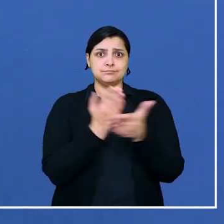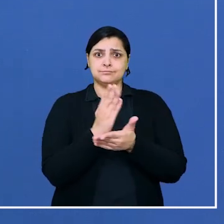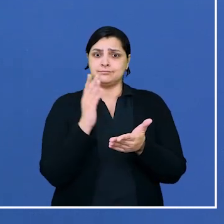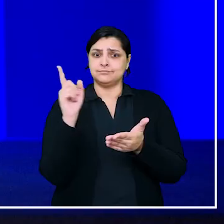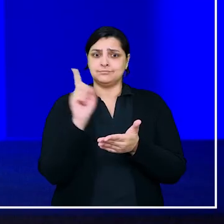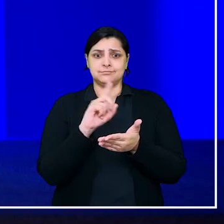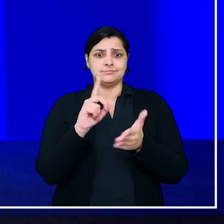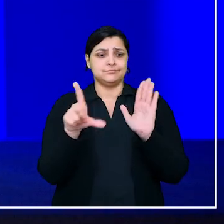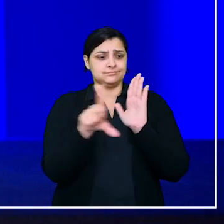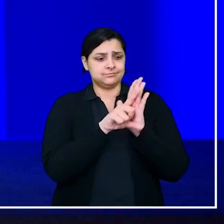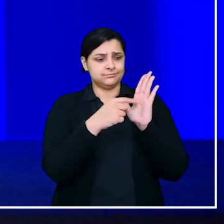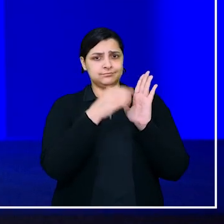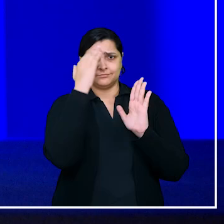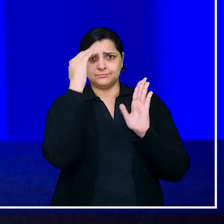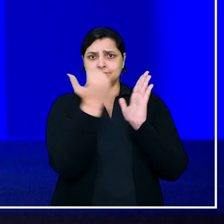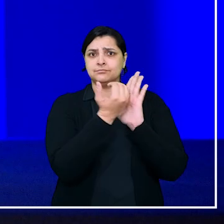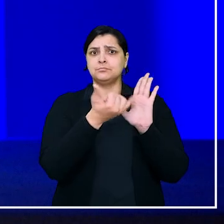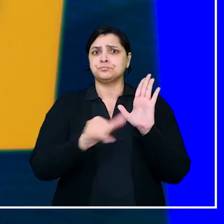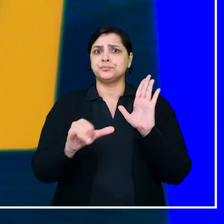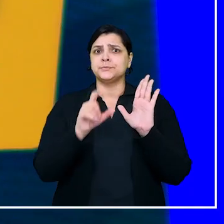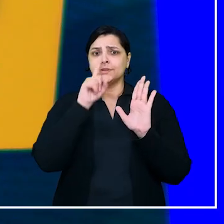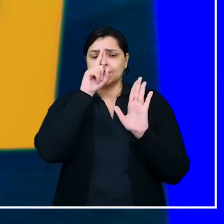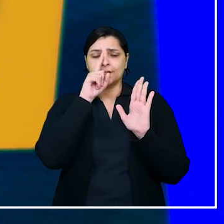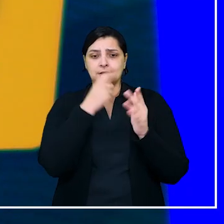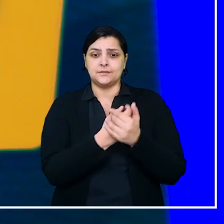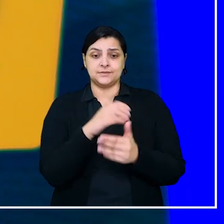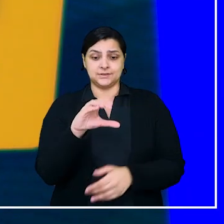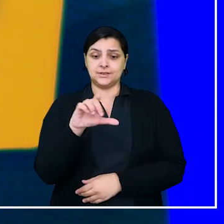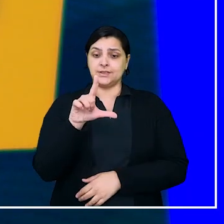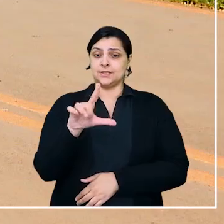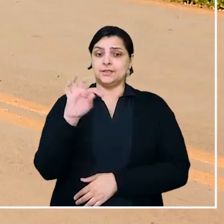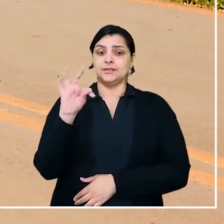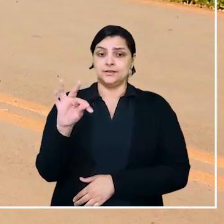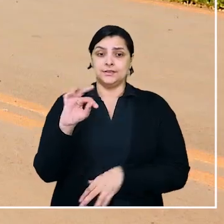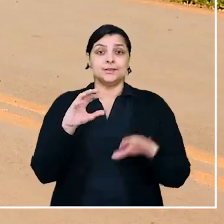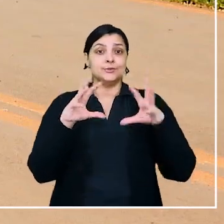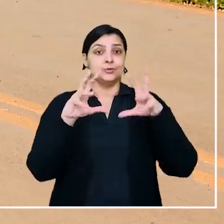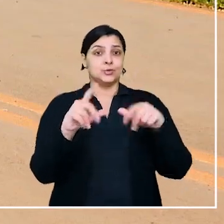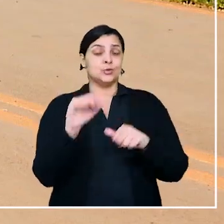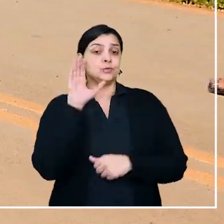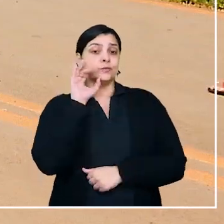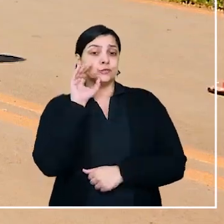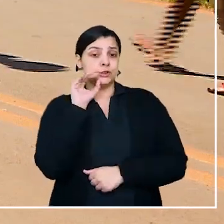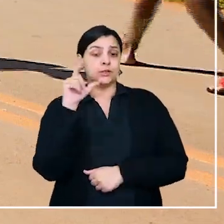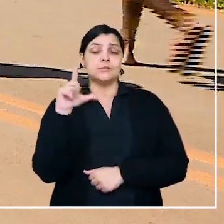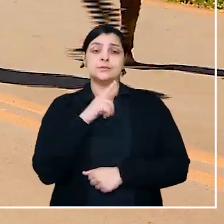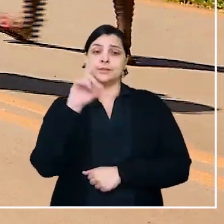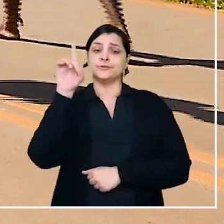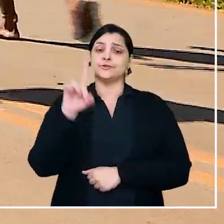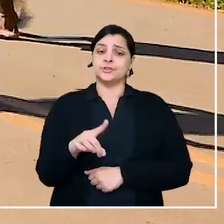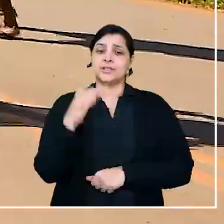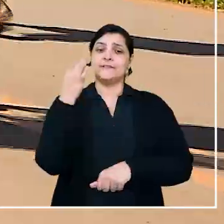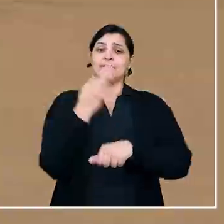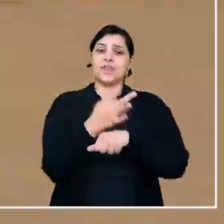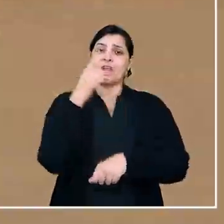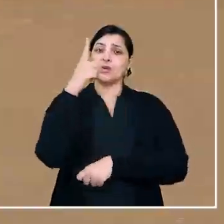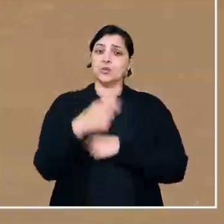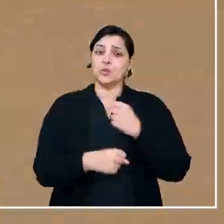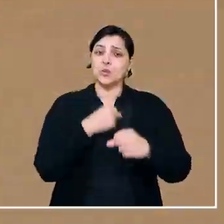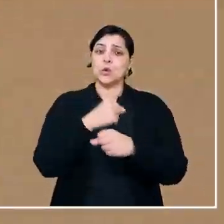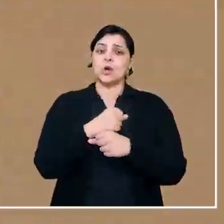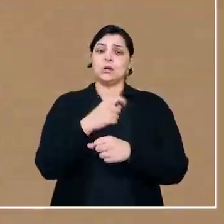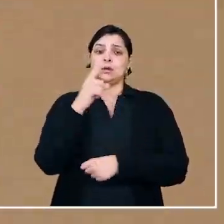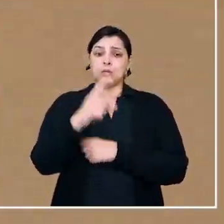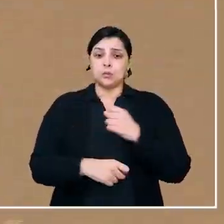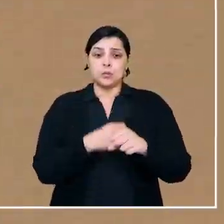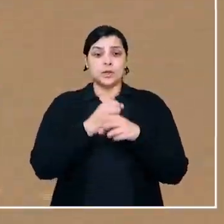grave. Está expressamente previsto na CLT. Todo empregado tem direito a férias anuais, sem